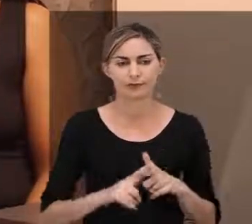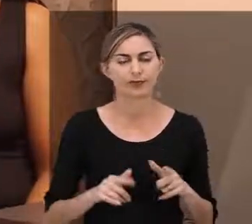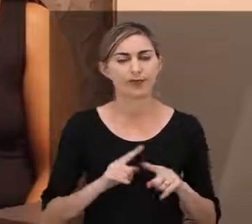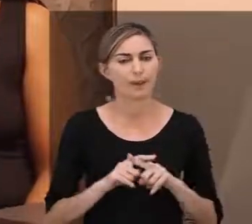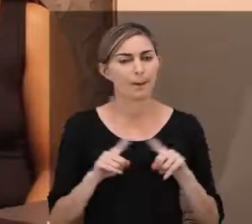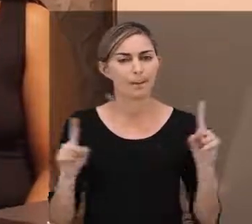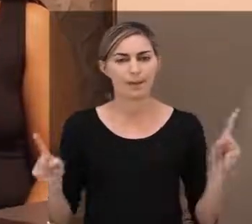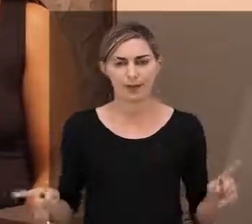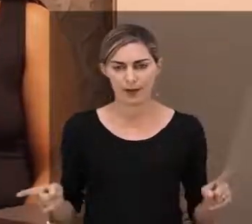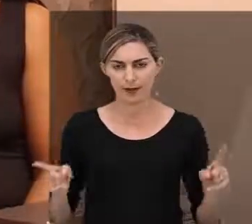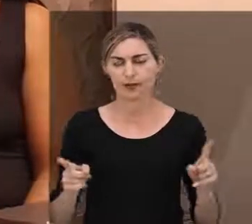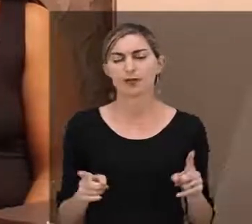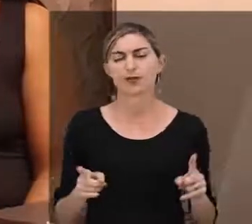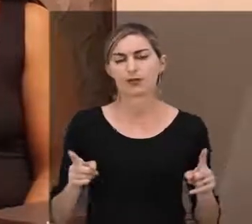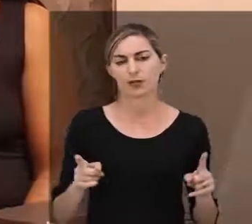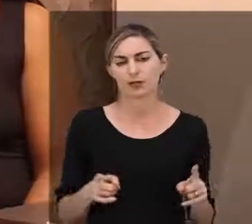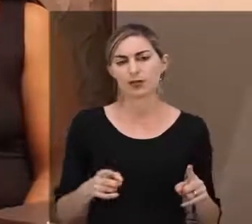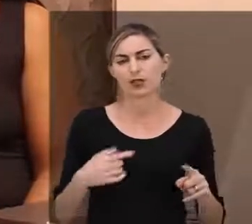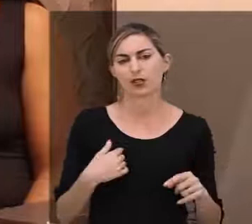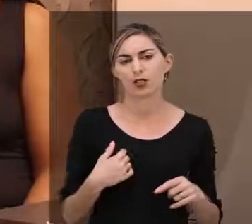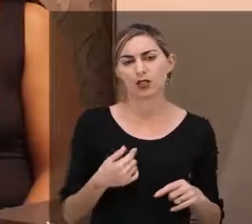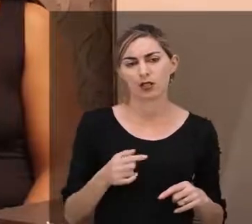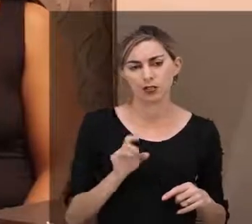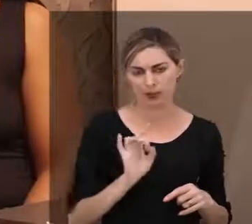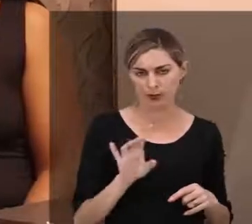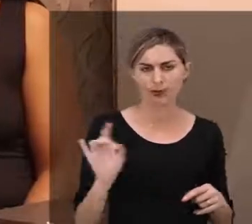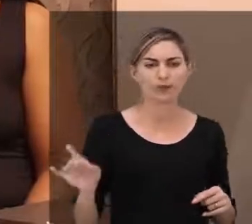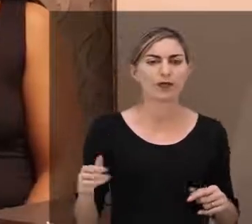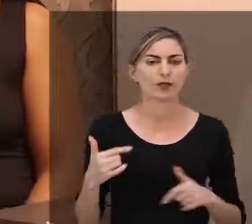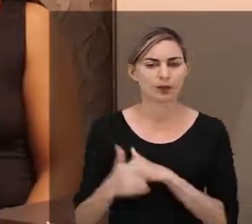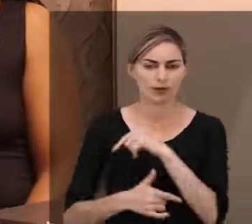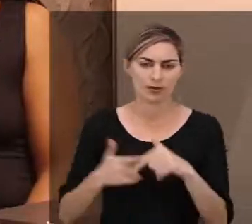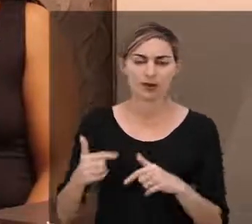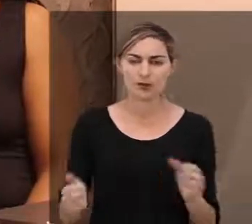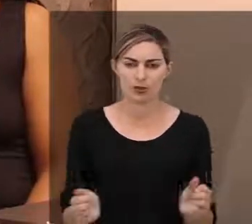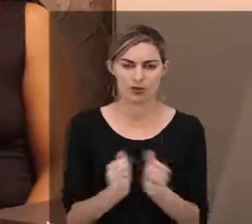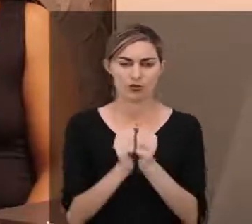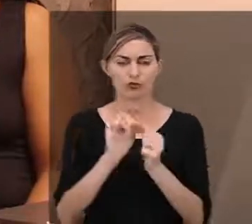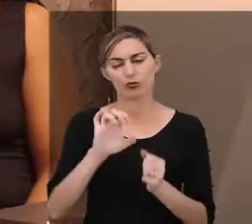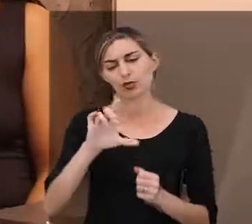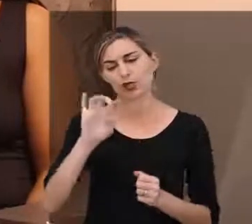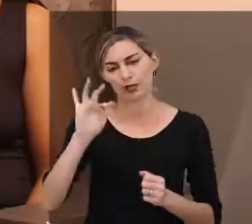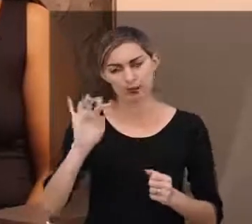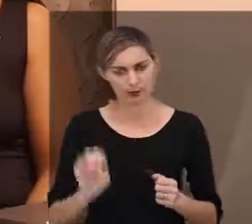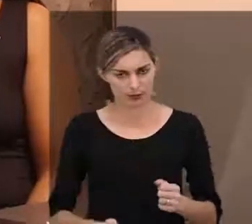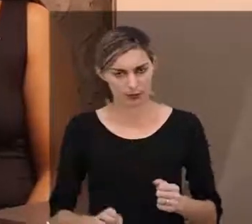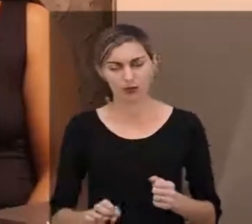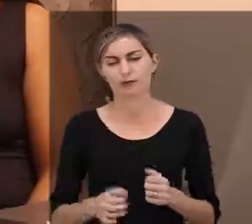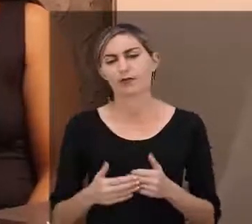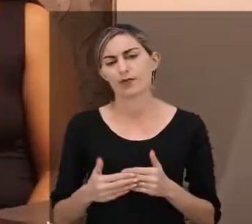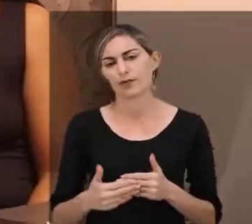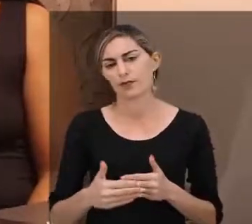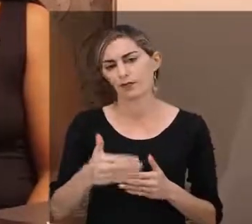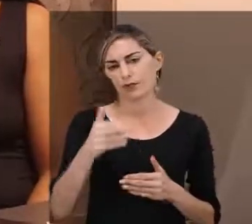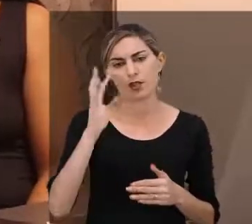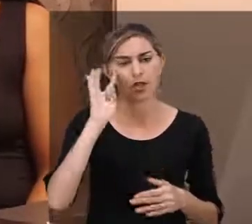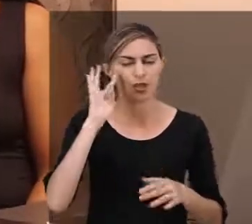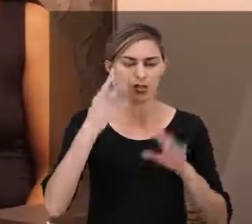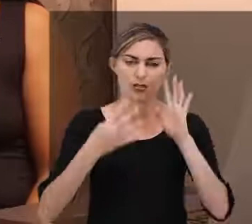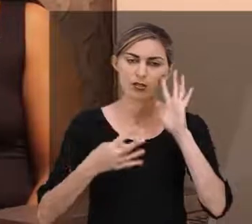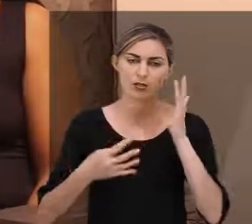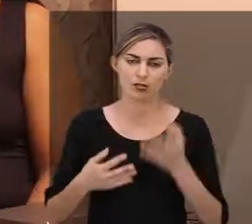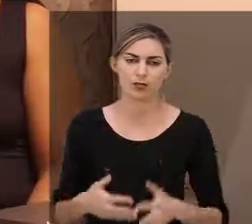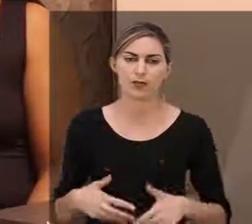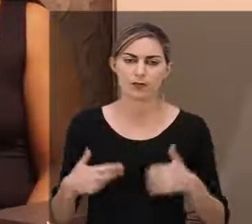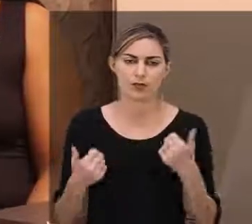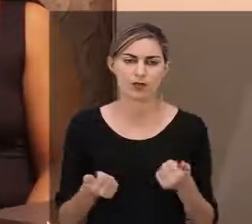Mas a especificidade deve ser trabalhada juntamente com o cliente para que isso se resolva da melhor forma